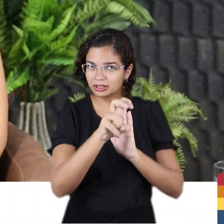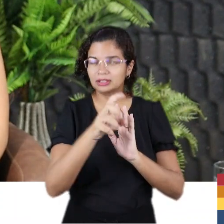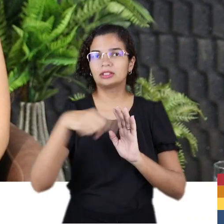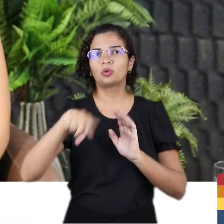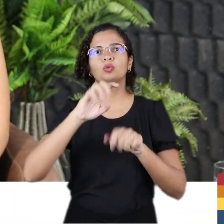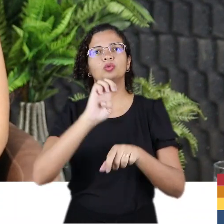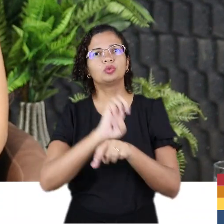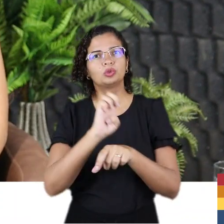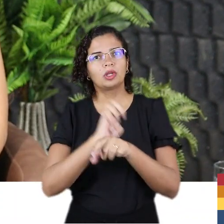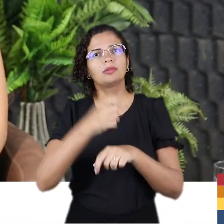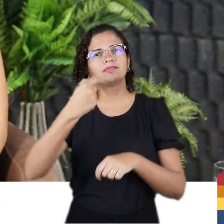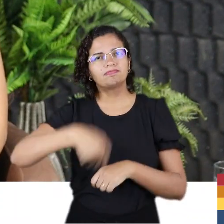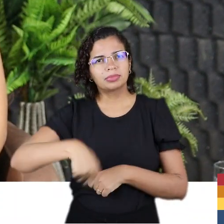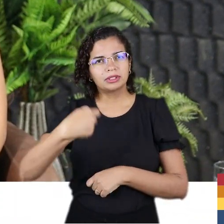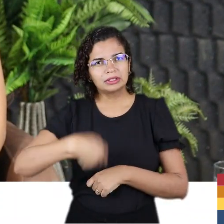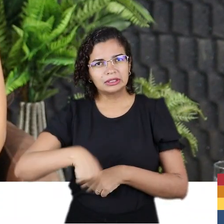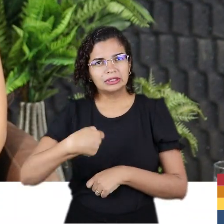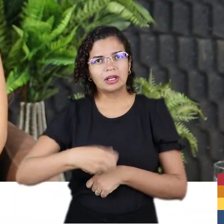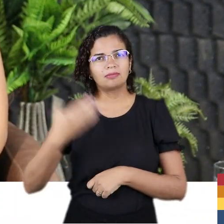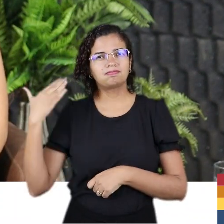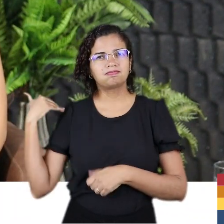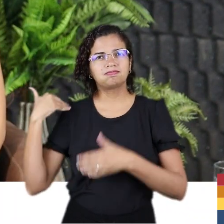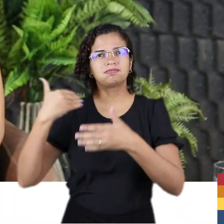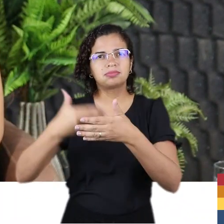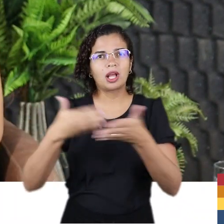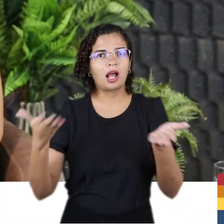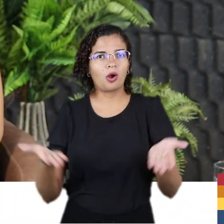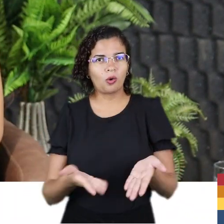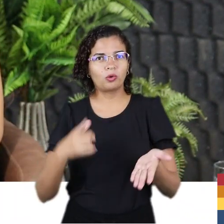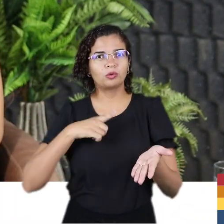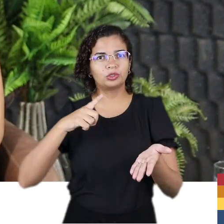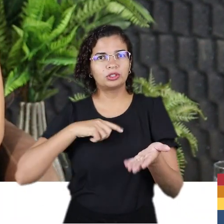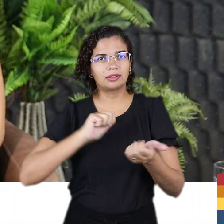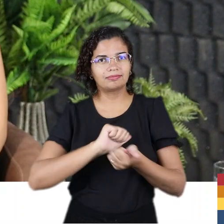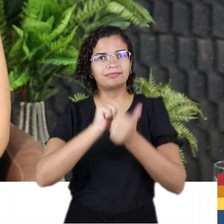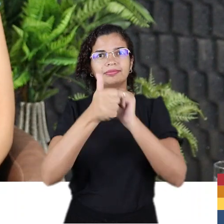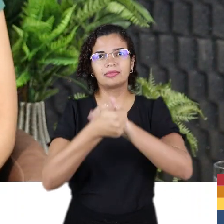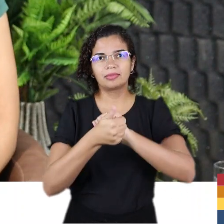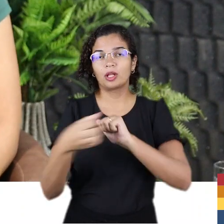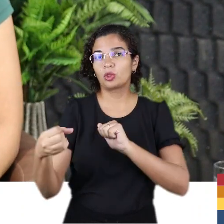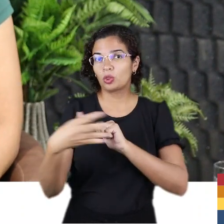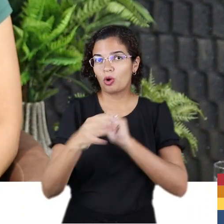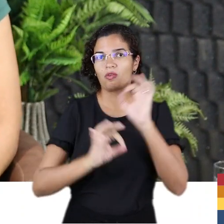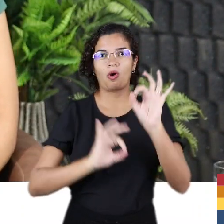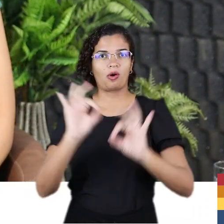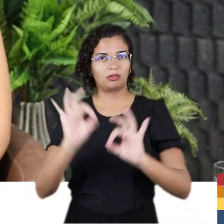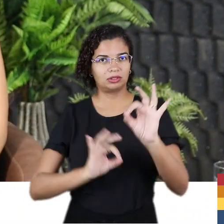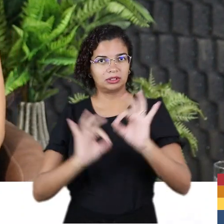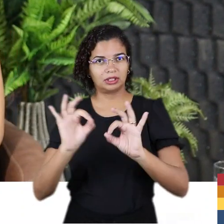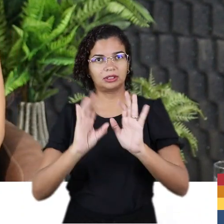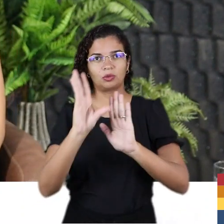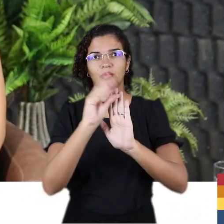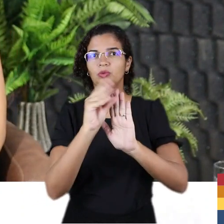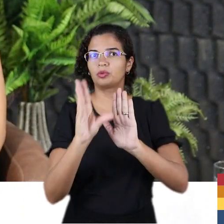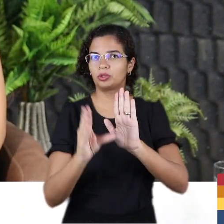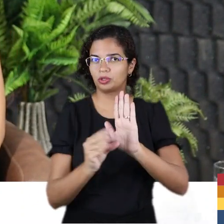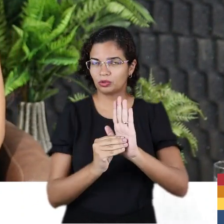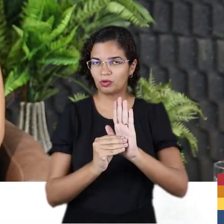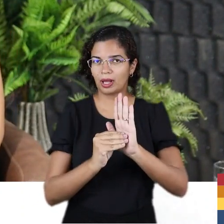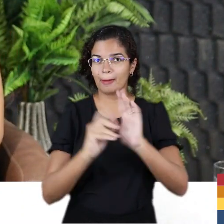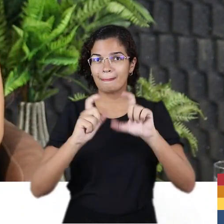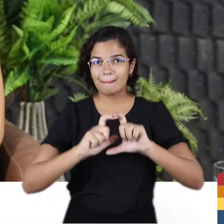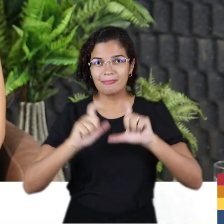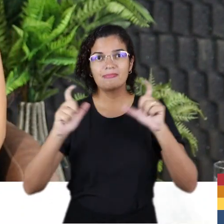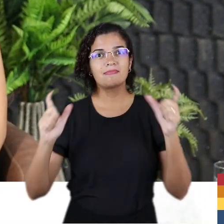precisaram se adequar à nova organização curricular. Então para além da ampliação da carga horária